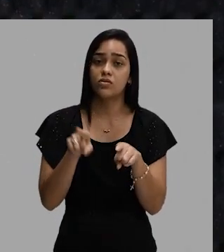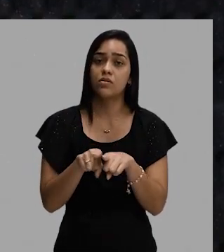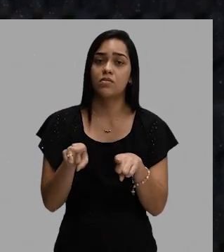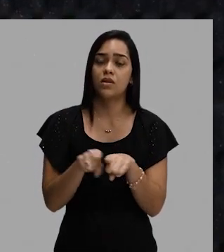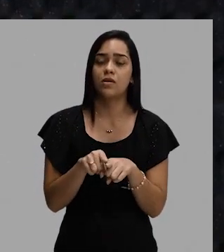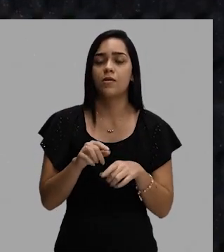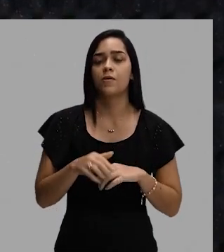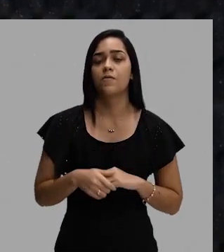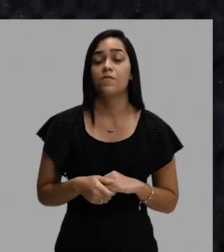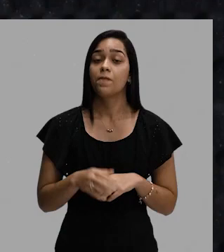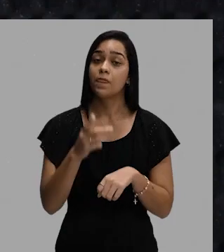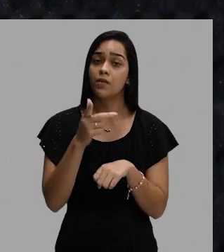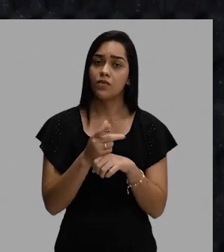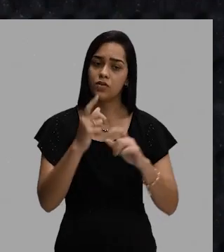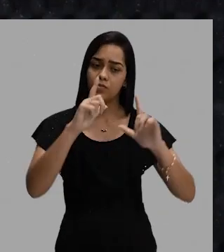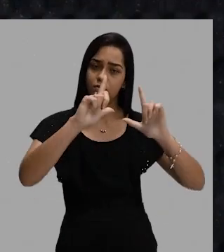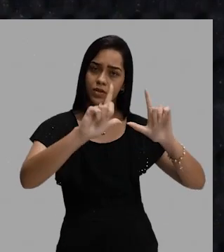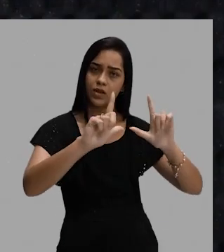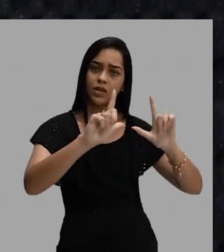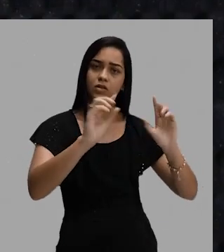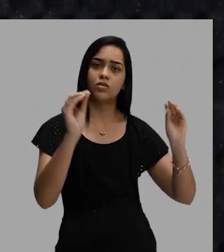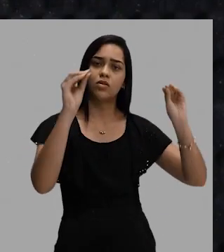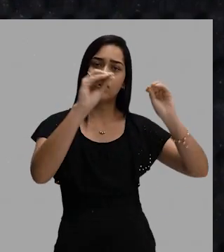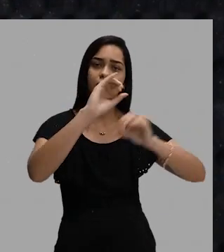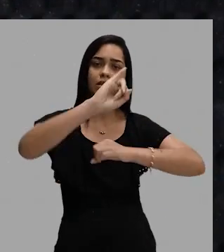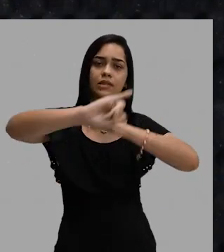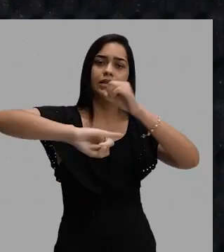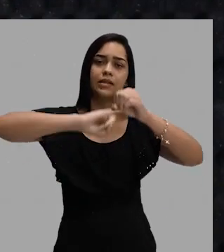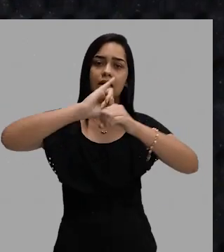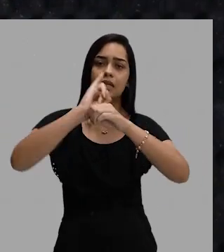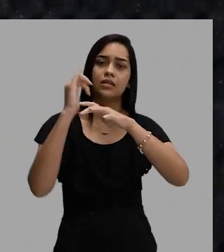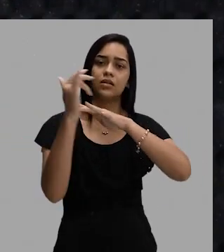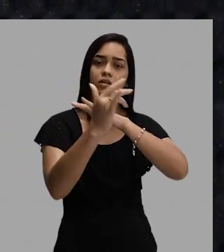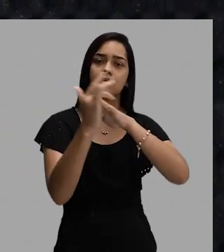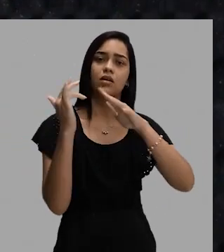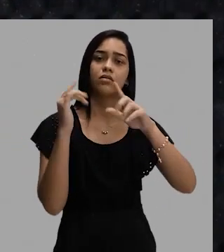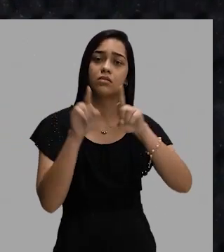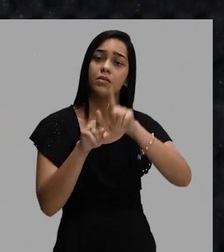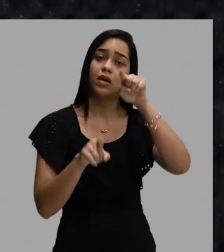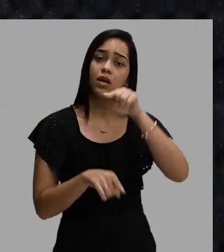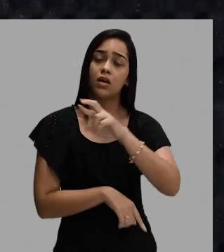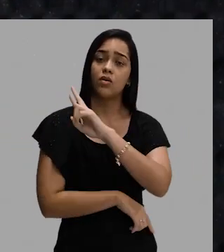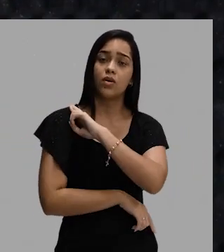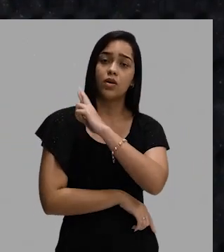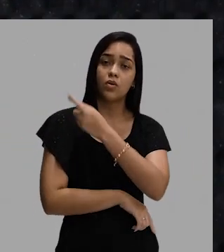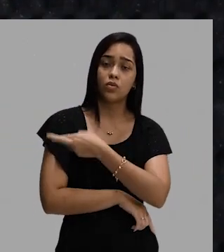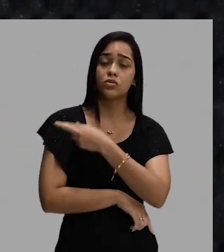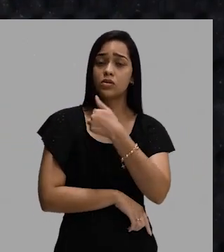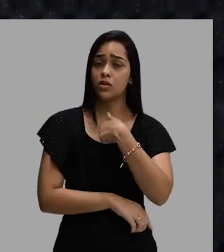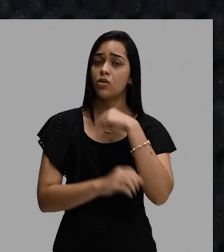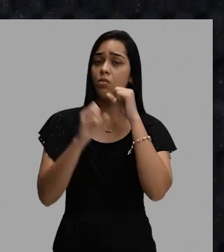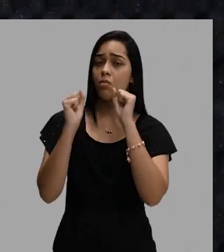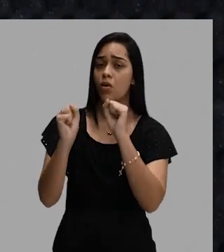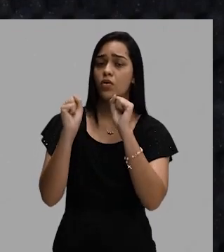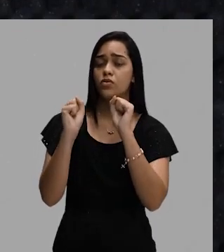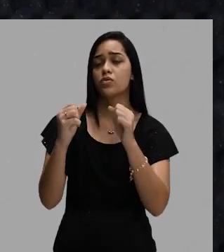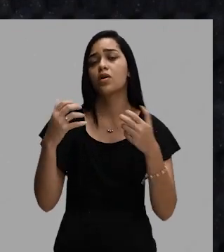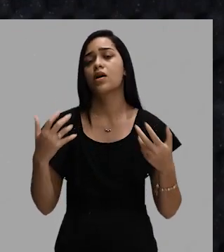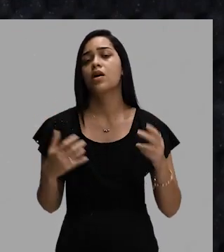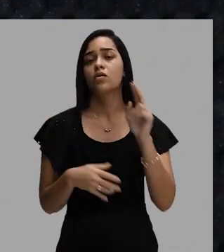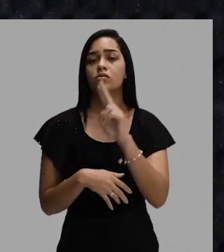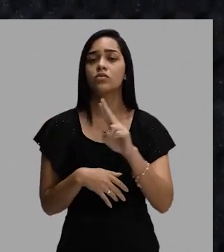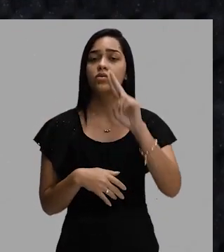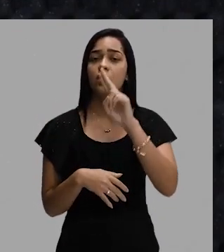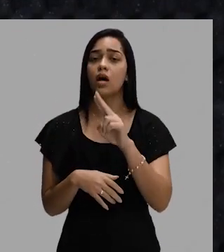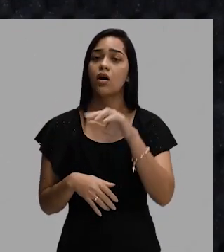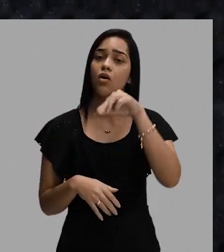o vídeo, aquele videozinho que se coloca na internet, se coloca na rede social, é um recurso que eu posso utilizar